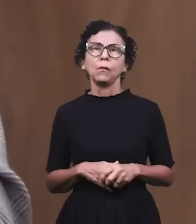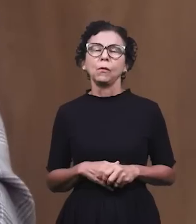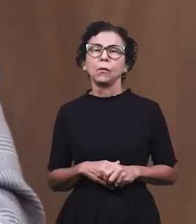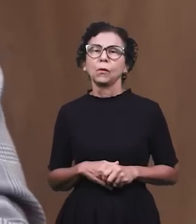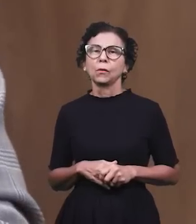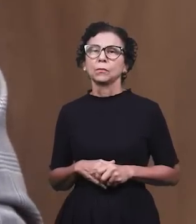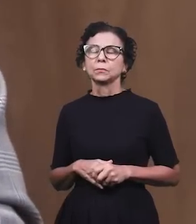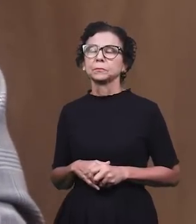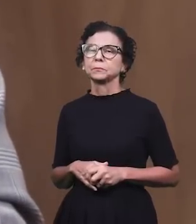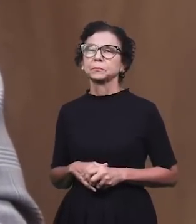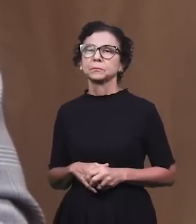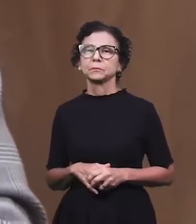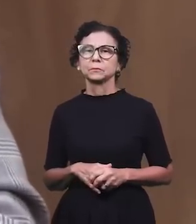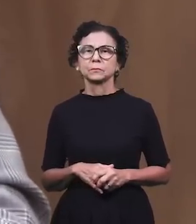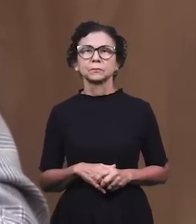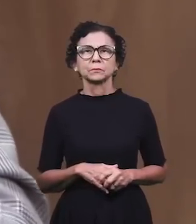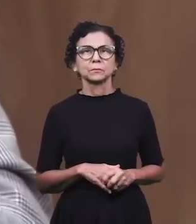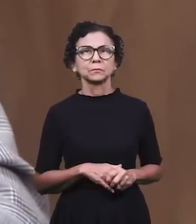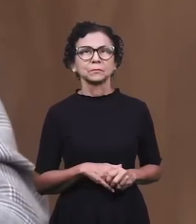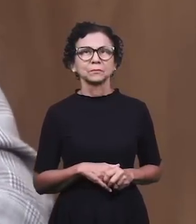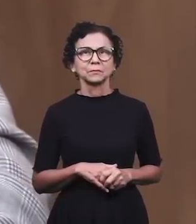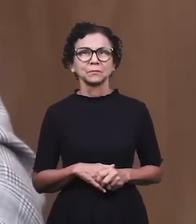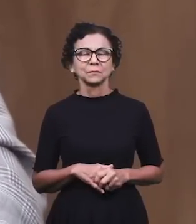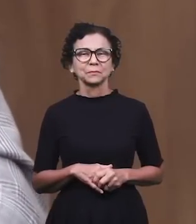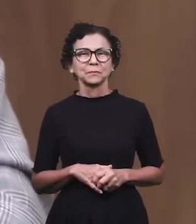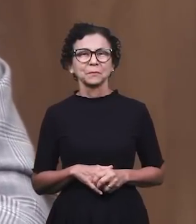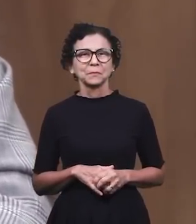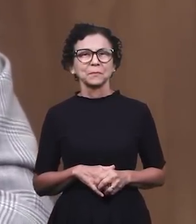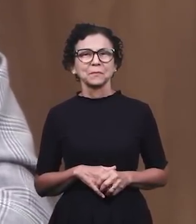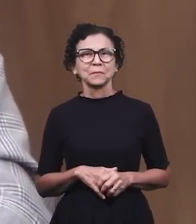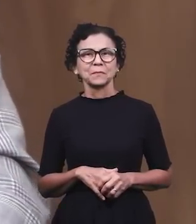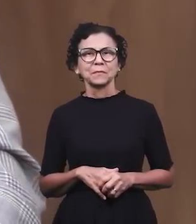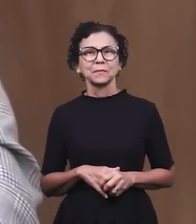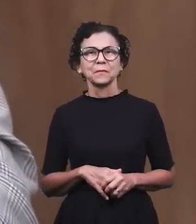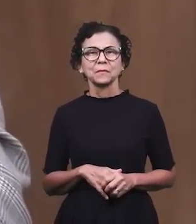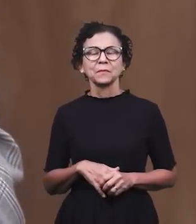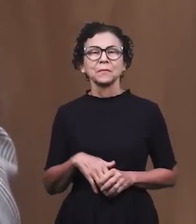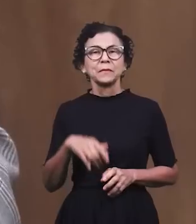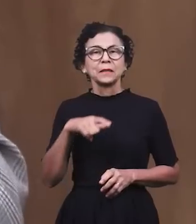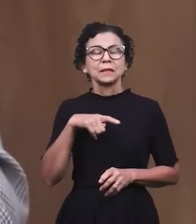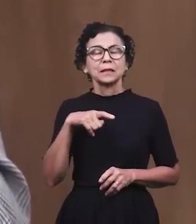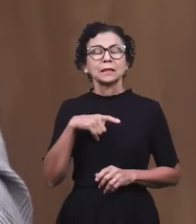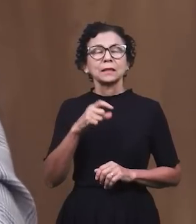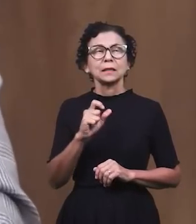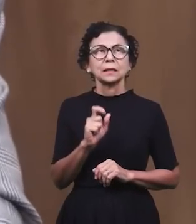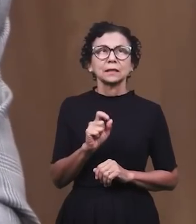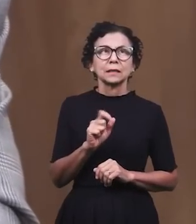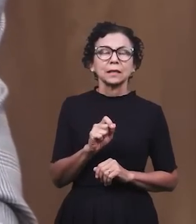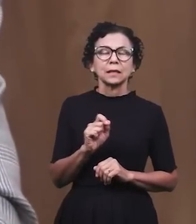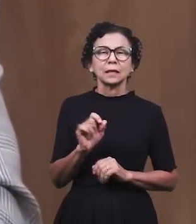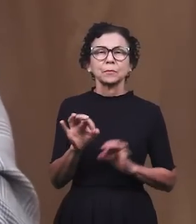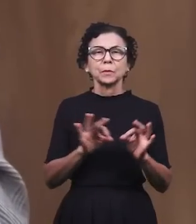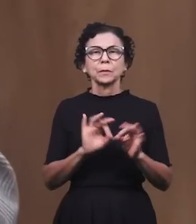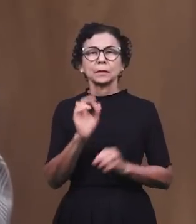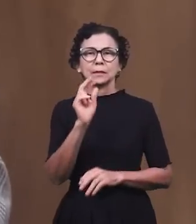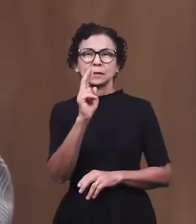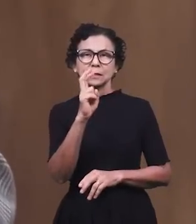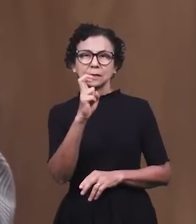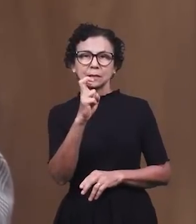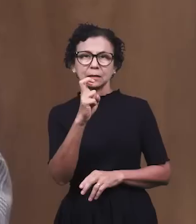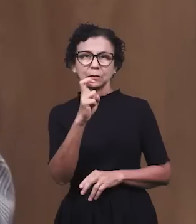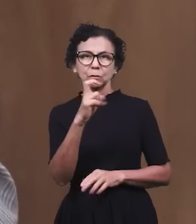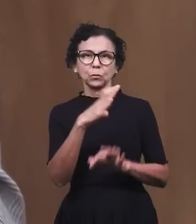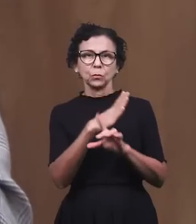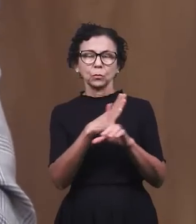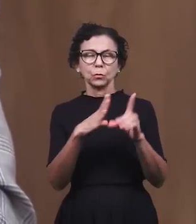dividida em 5 cultos. E o pregador seria o melhor pregador que a gente tinha, né? Que era